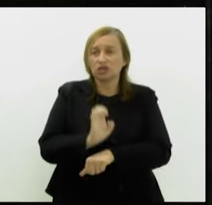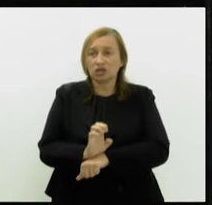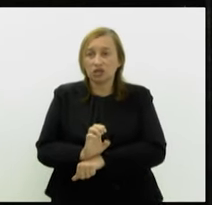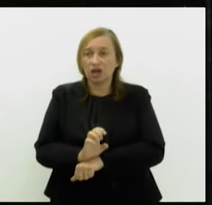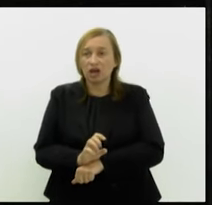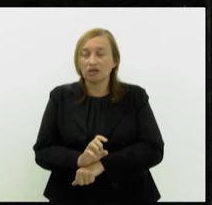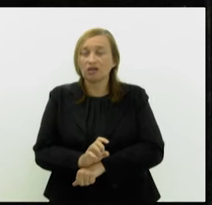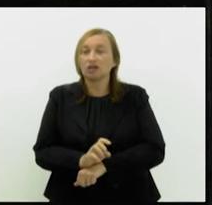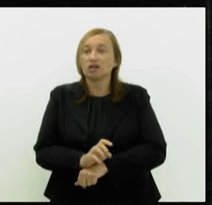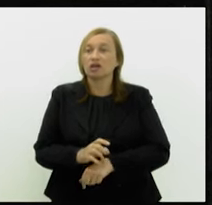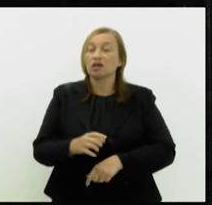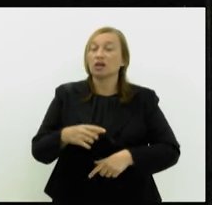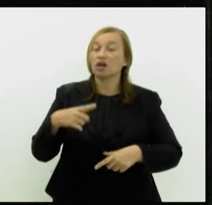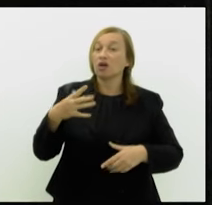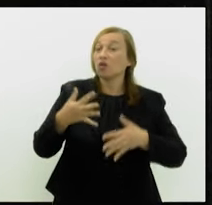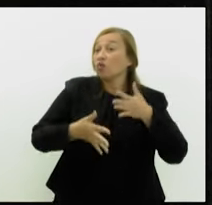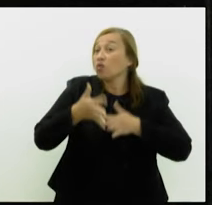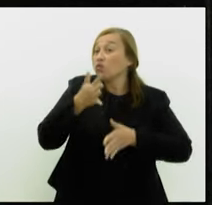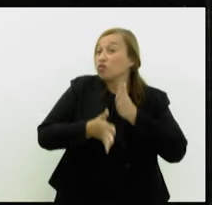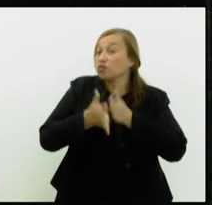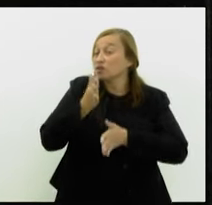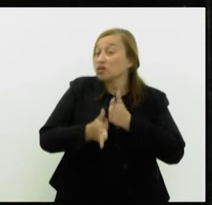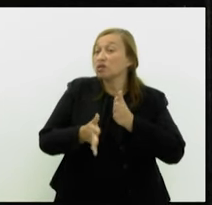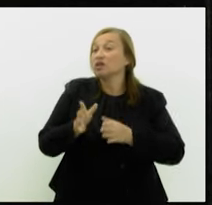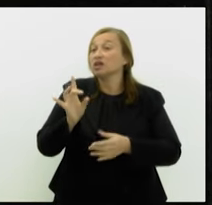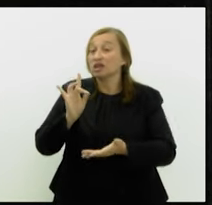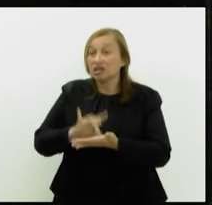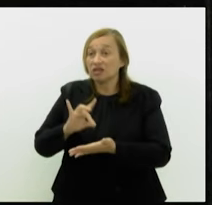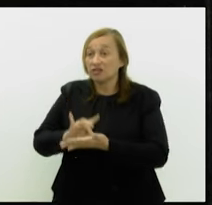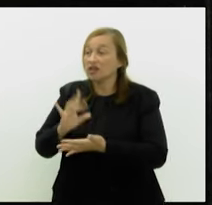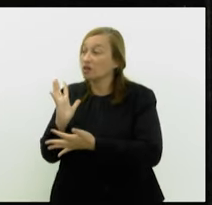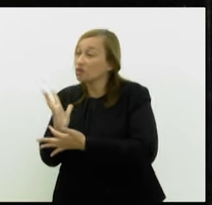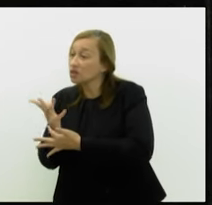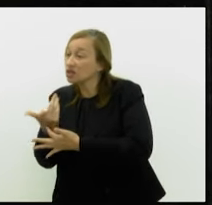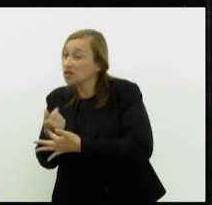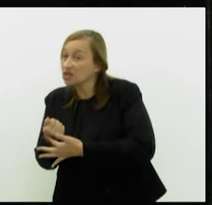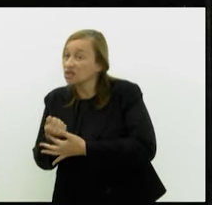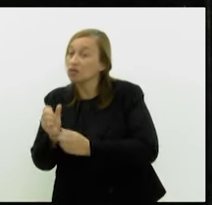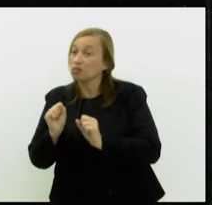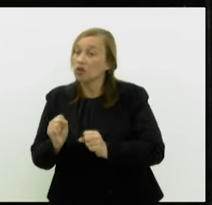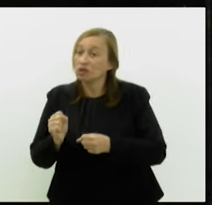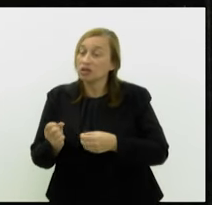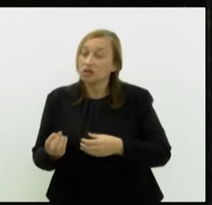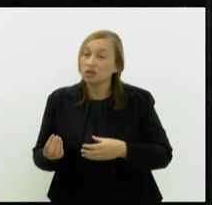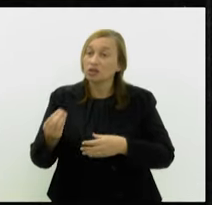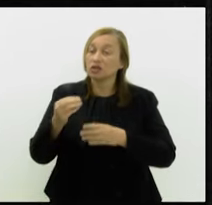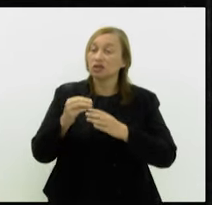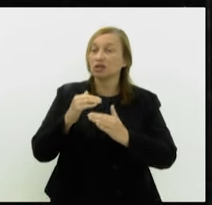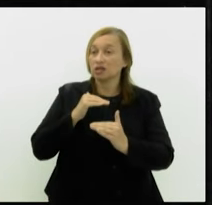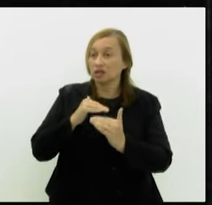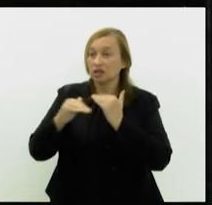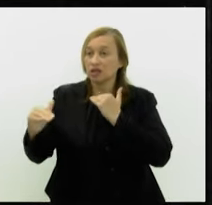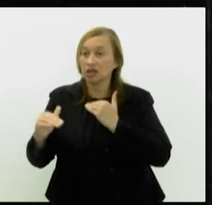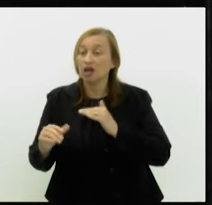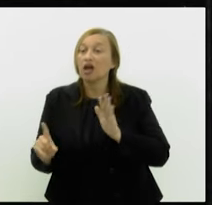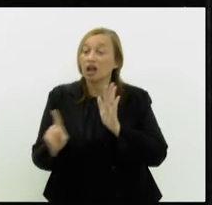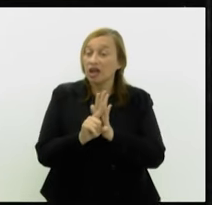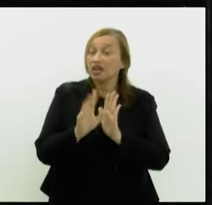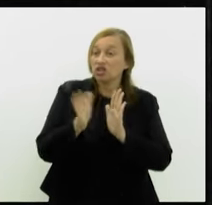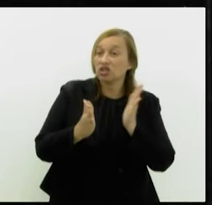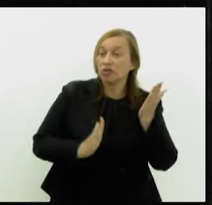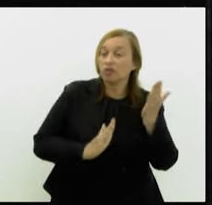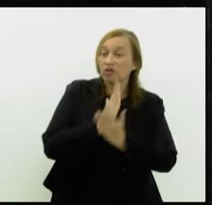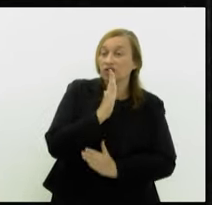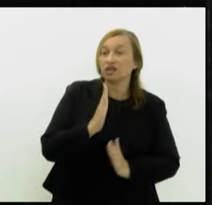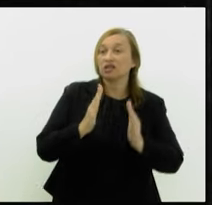uma guerra para que esses artistas de fato possam ocupar o espaço do vagão. Legislação, inclusive, que já foi aprovada por